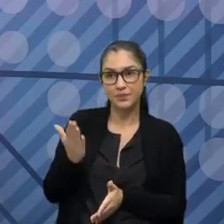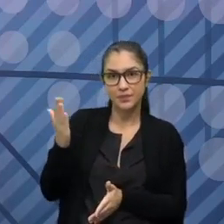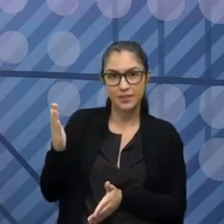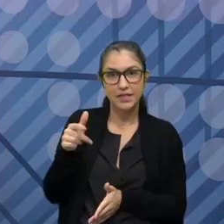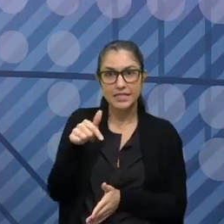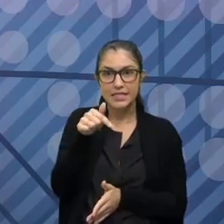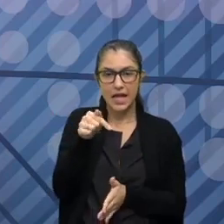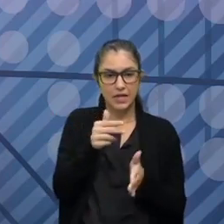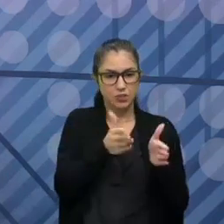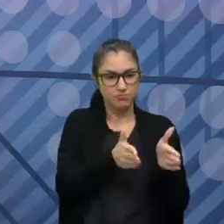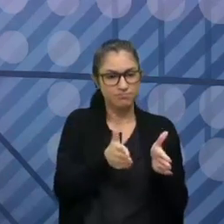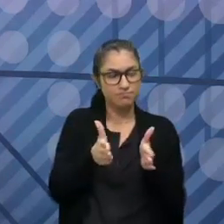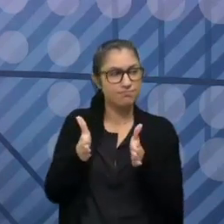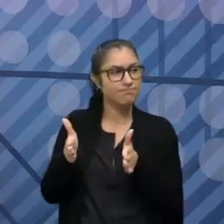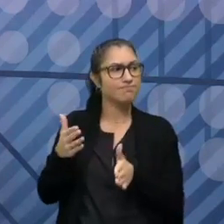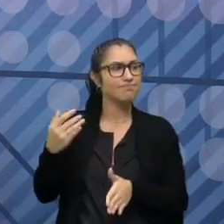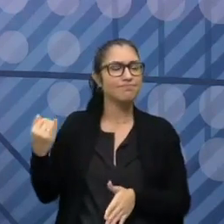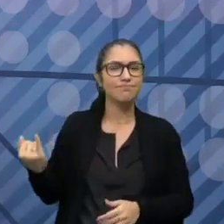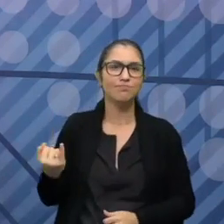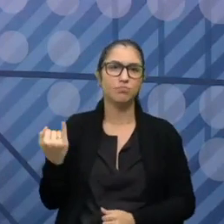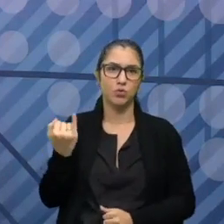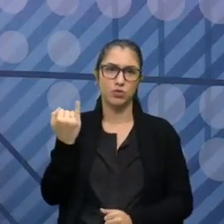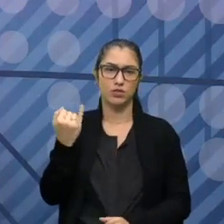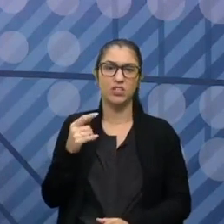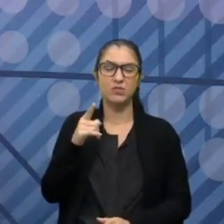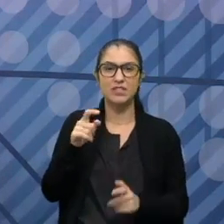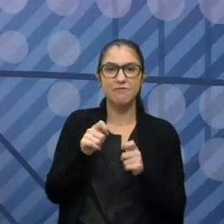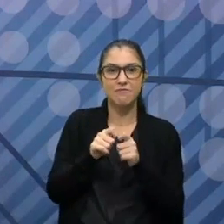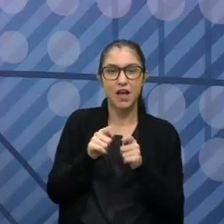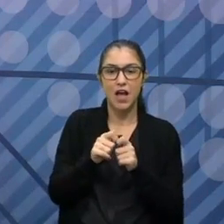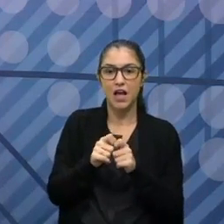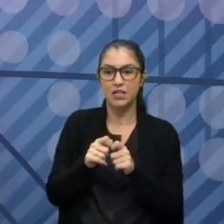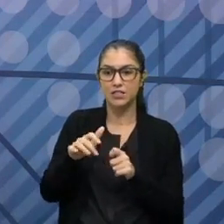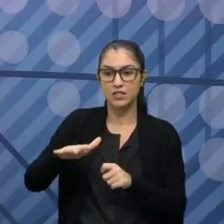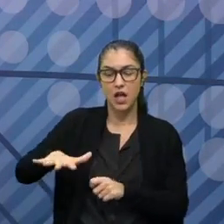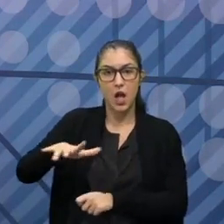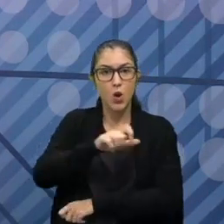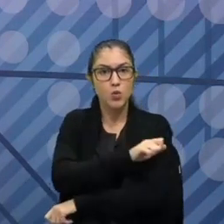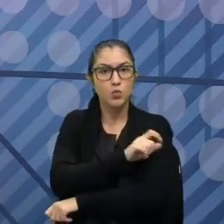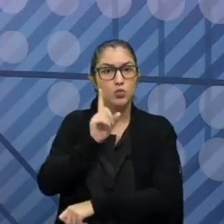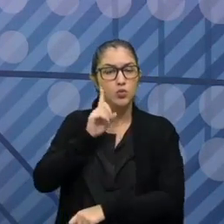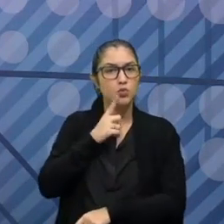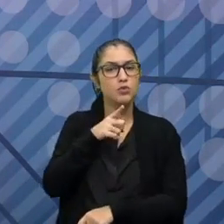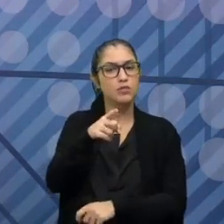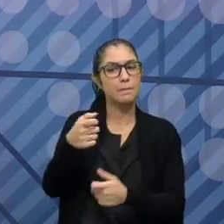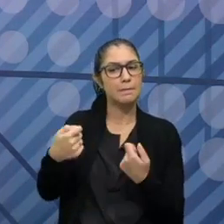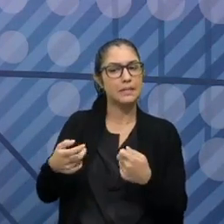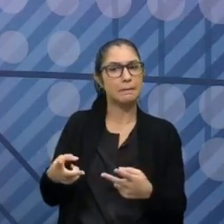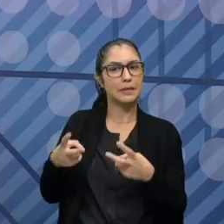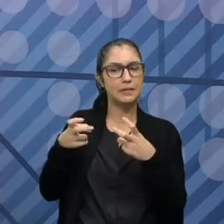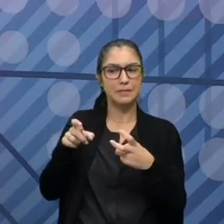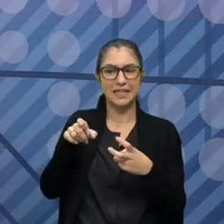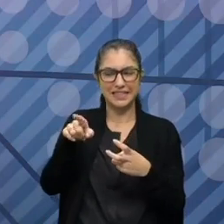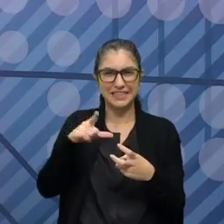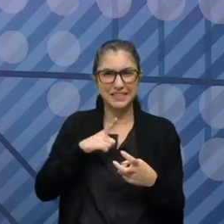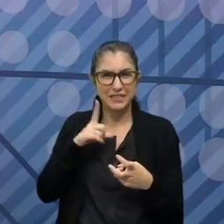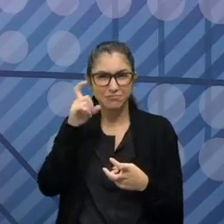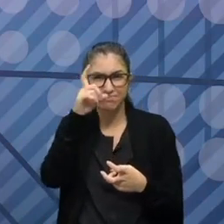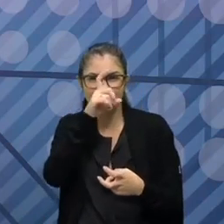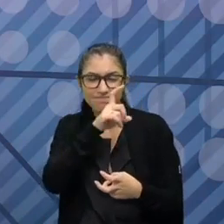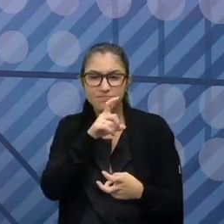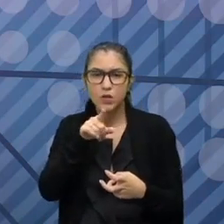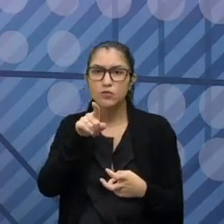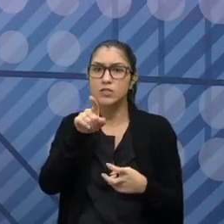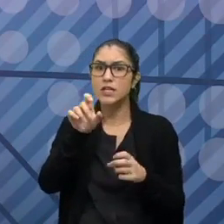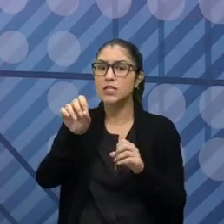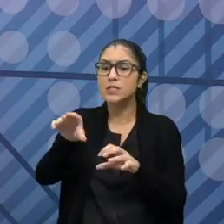7 passos são essenciais. Quando você está trabalhando com um aluno surdo, você precisa perceber se a dificuldade dele está naquilo que